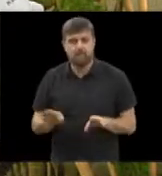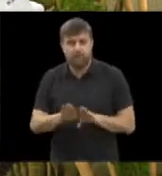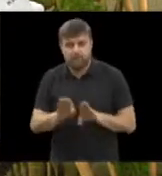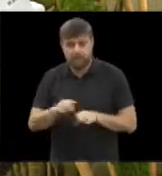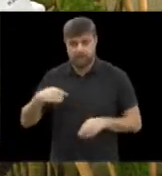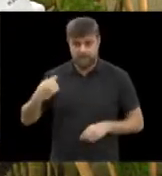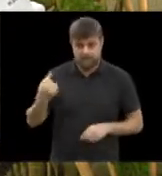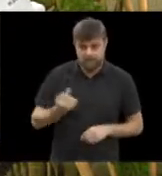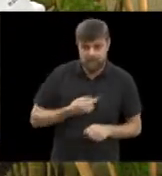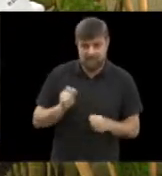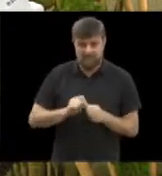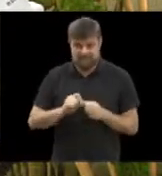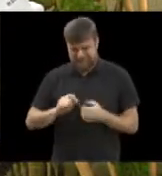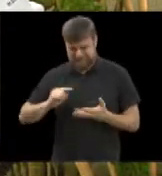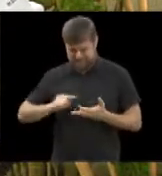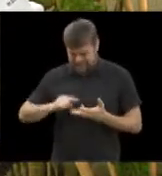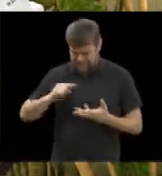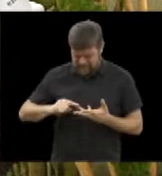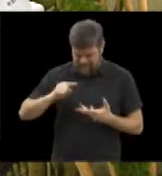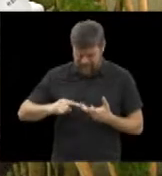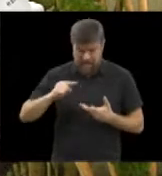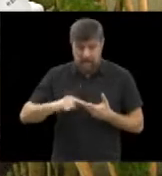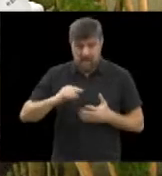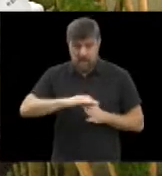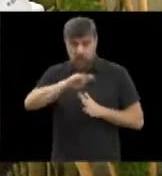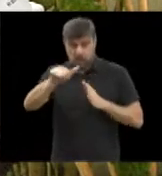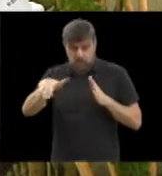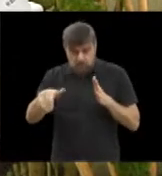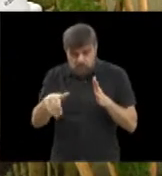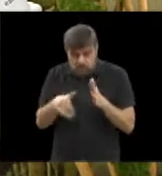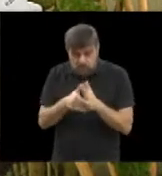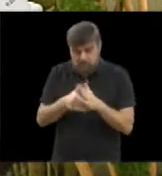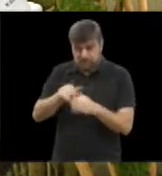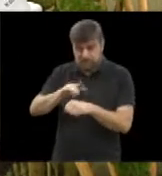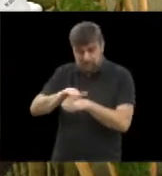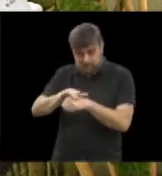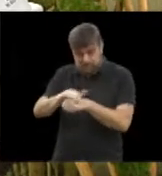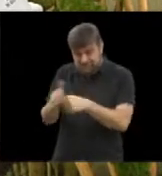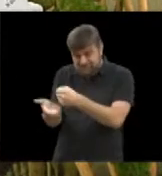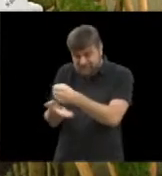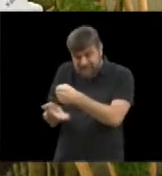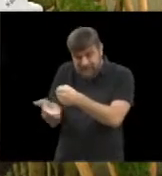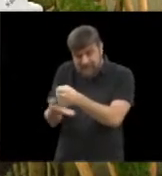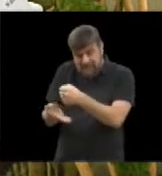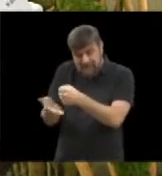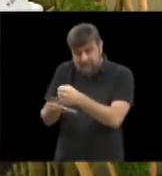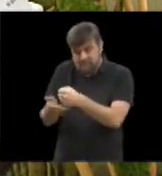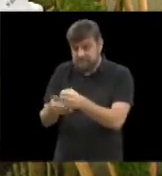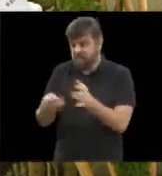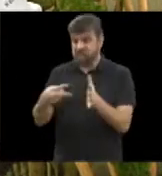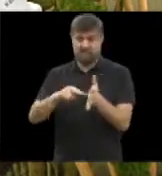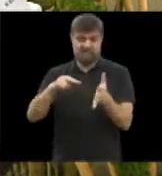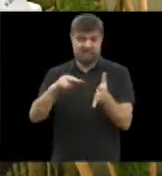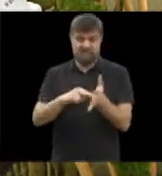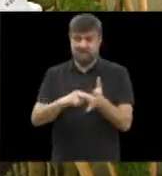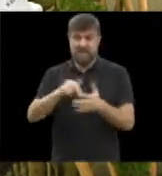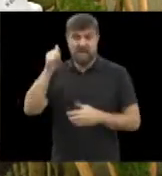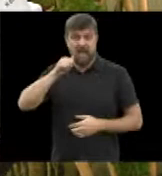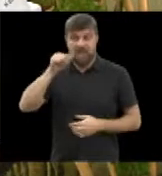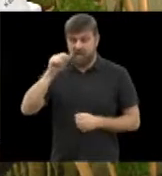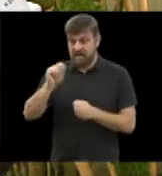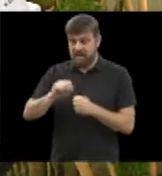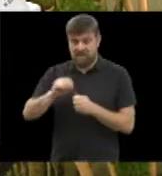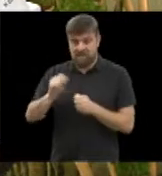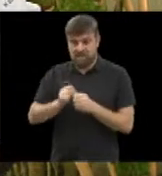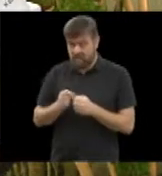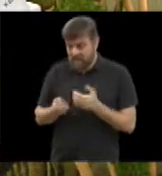gente cobrir todas essas eventuais falhas não quer dizer que a paciente vai fazer e